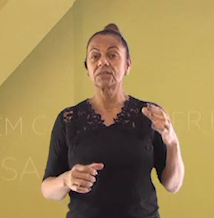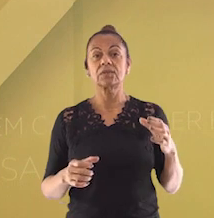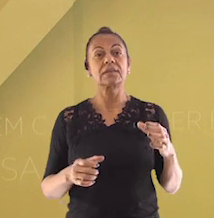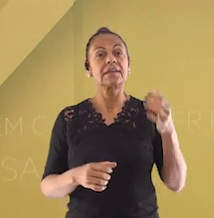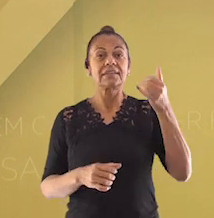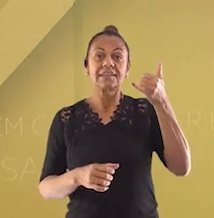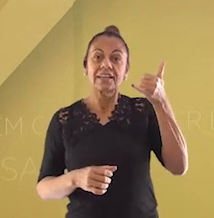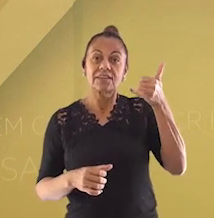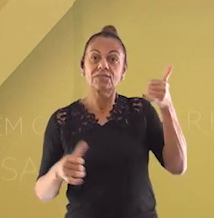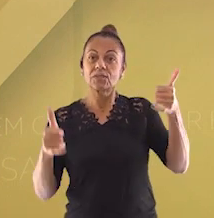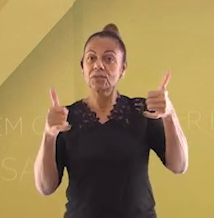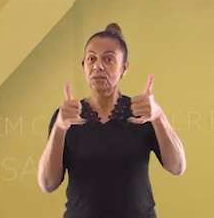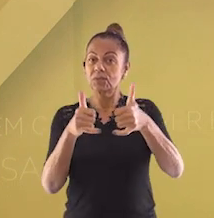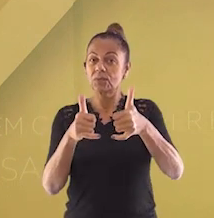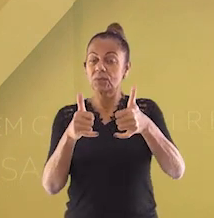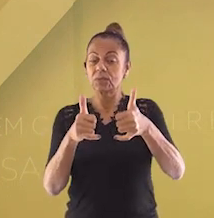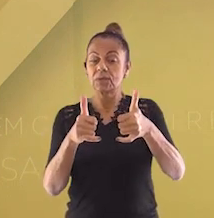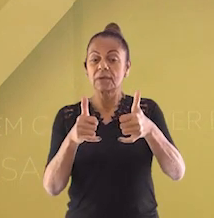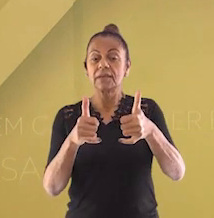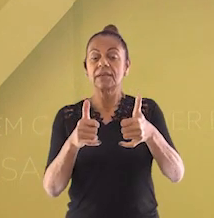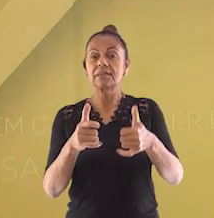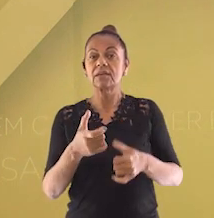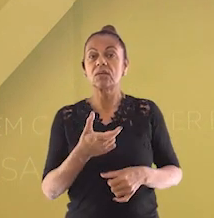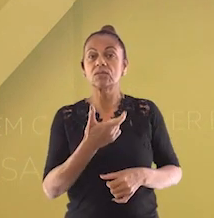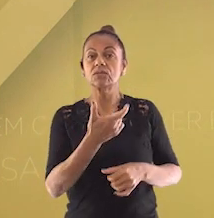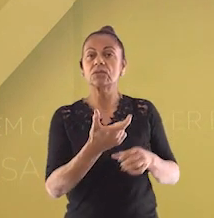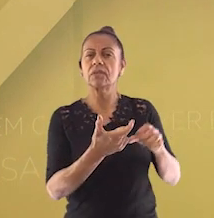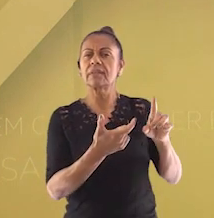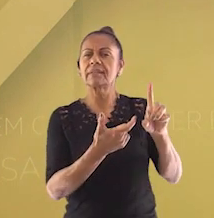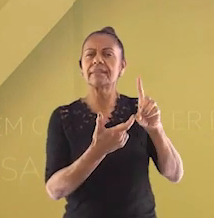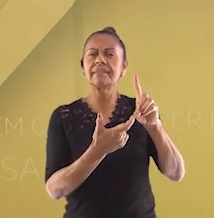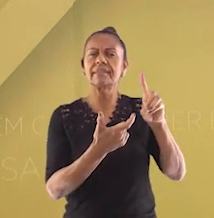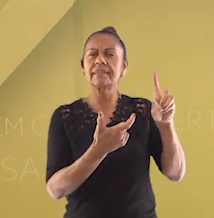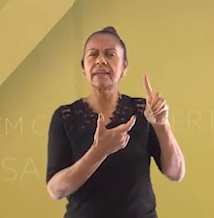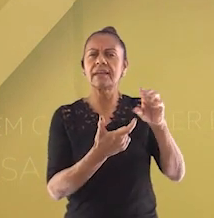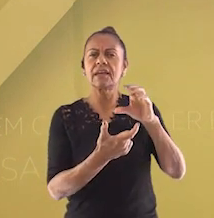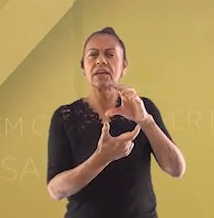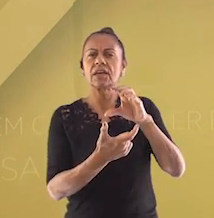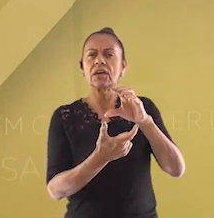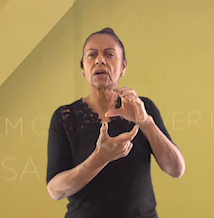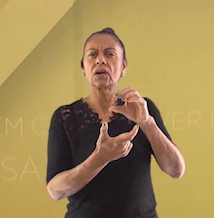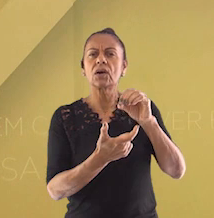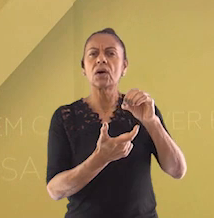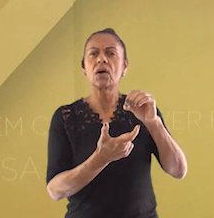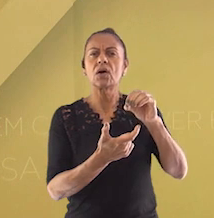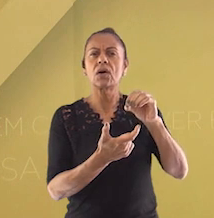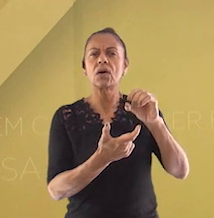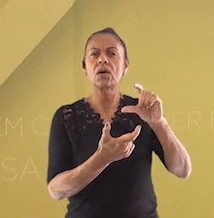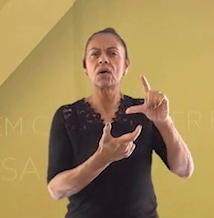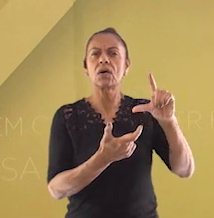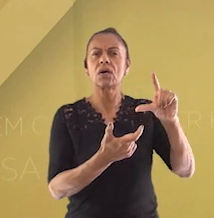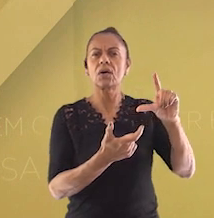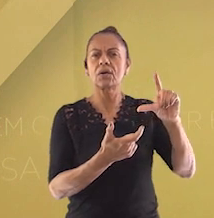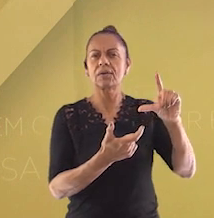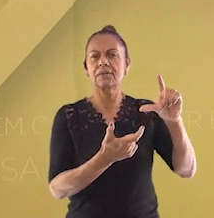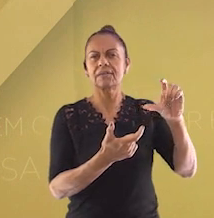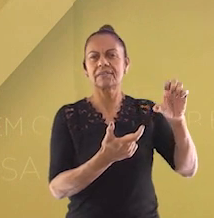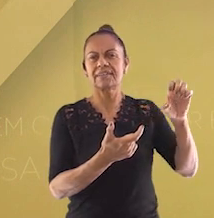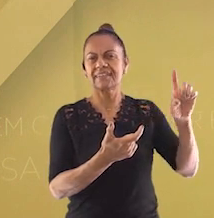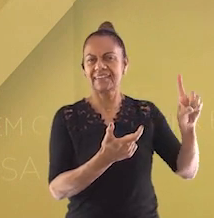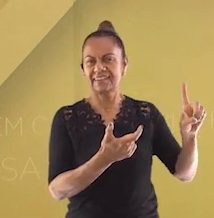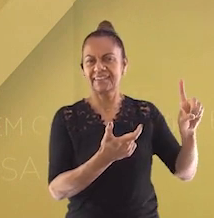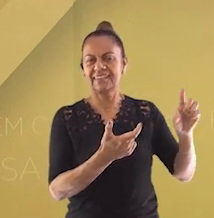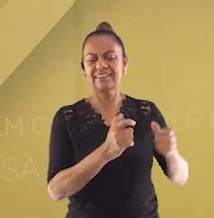para Sofia aqui temos o som de D quase que nulo esse som de D